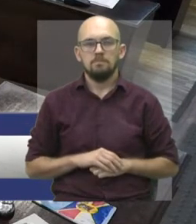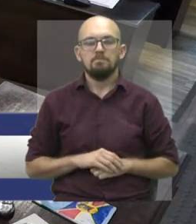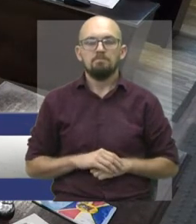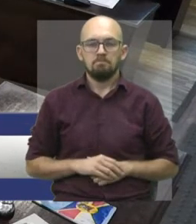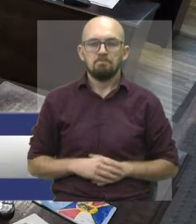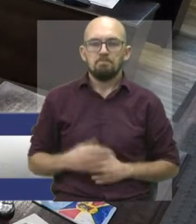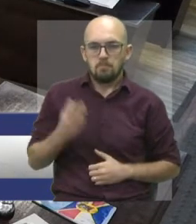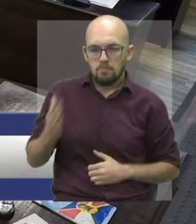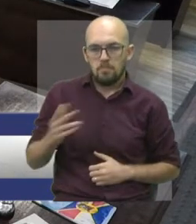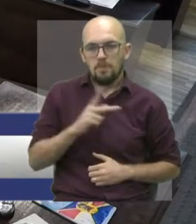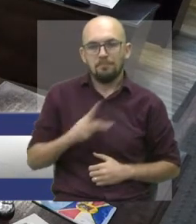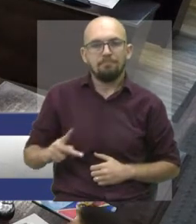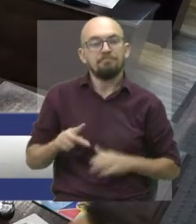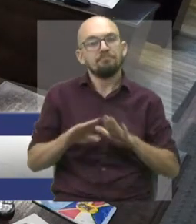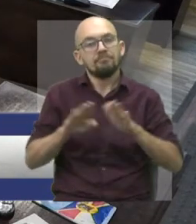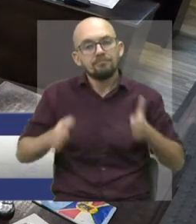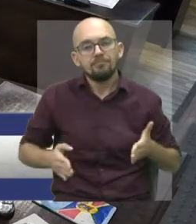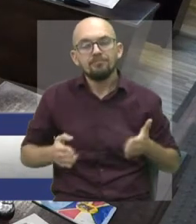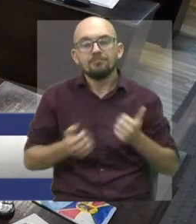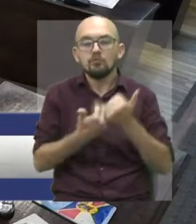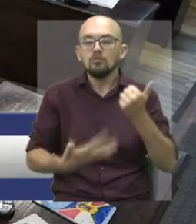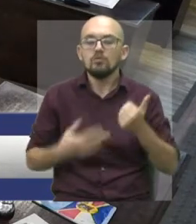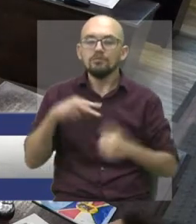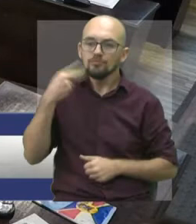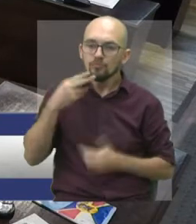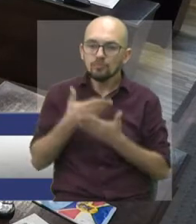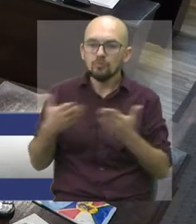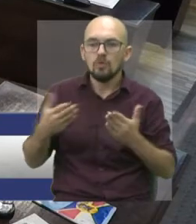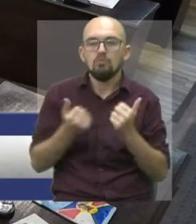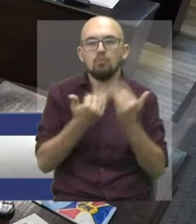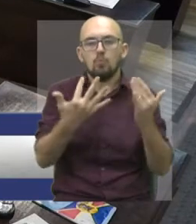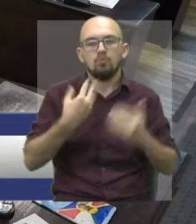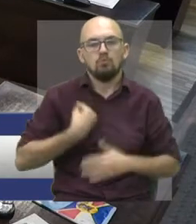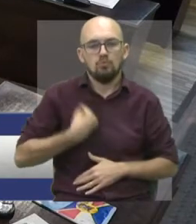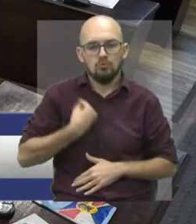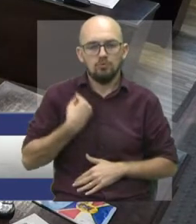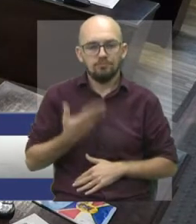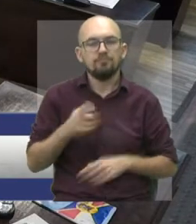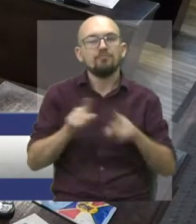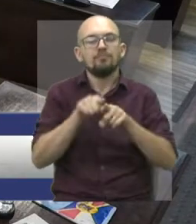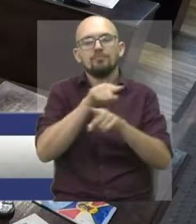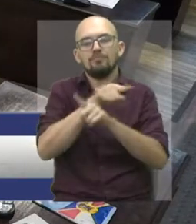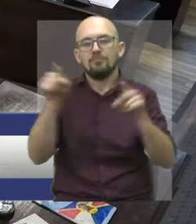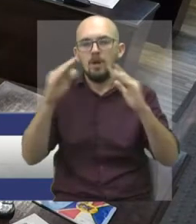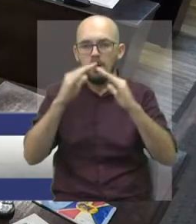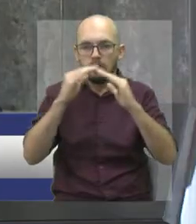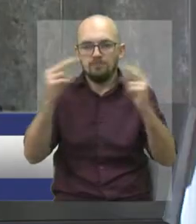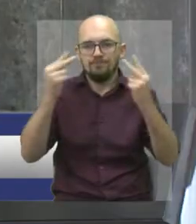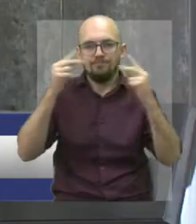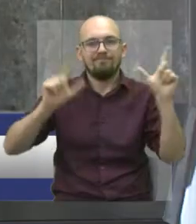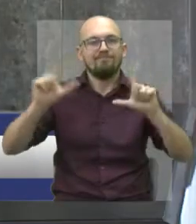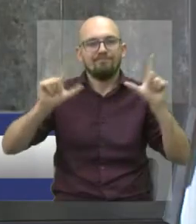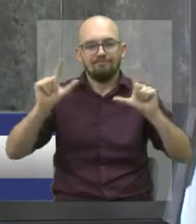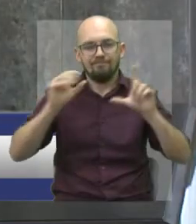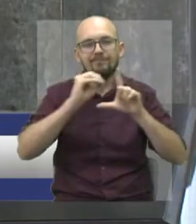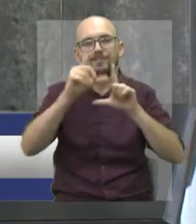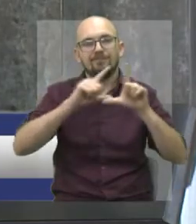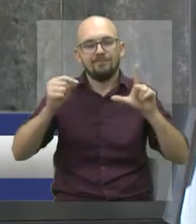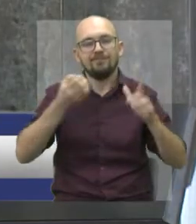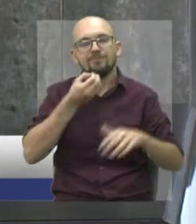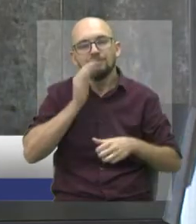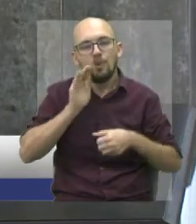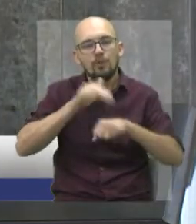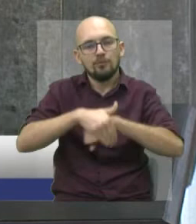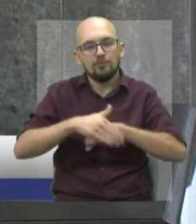Senhor presidente, membros da mesa, senhores vereadores, público presente, você de casa que nos assiste pela TV Câmara, uma boa